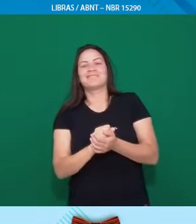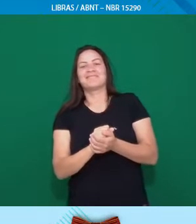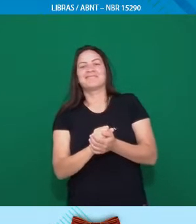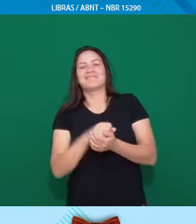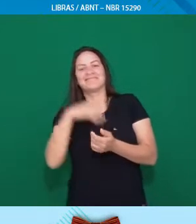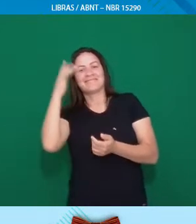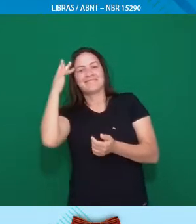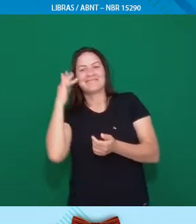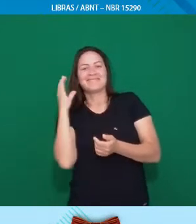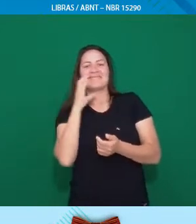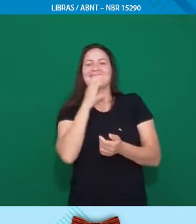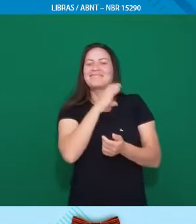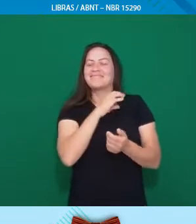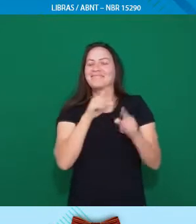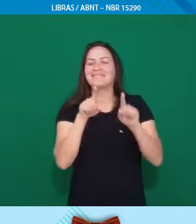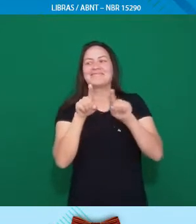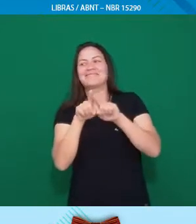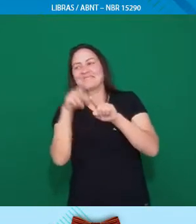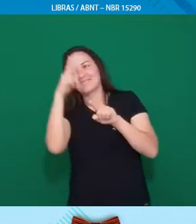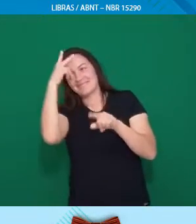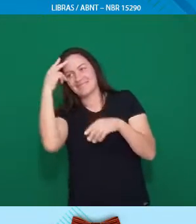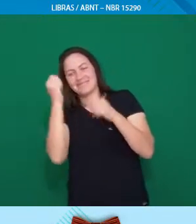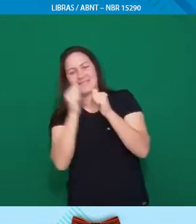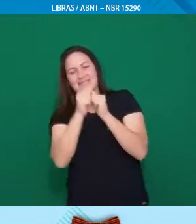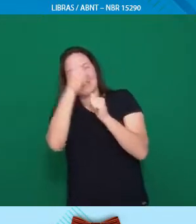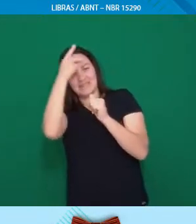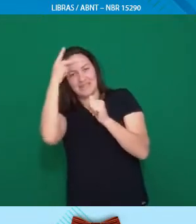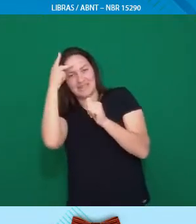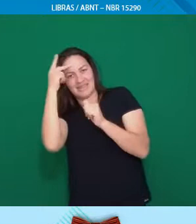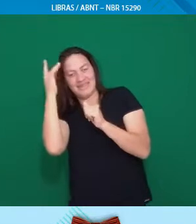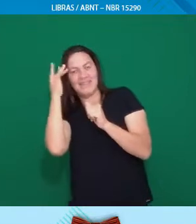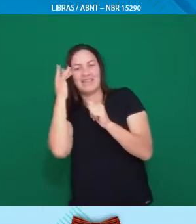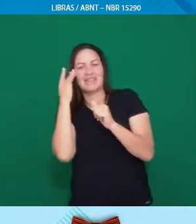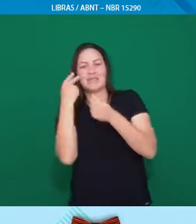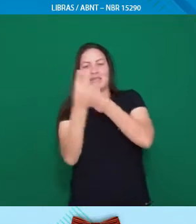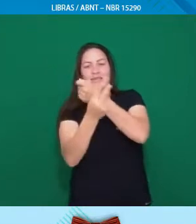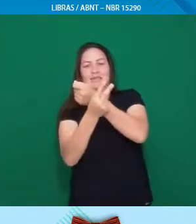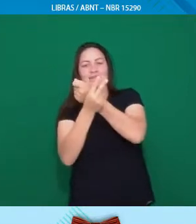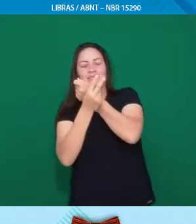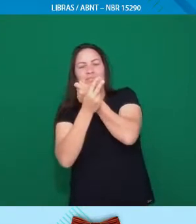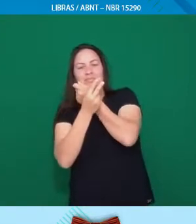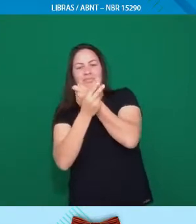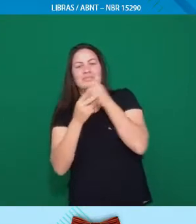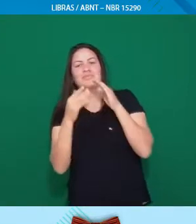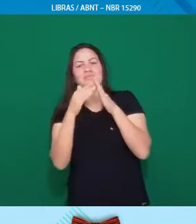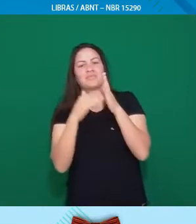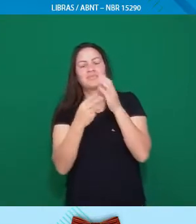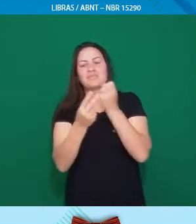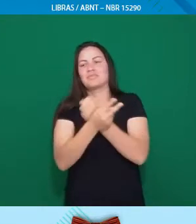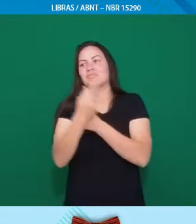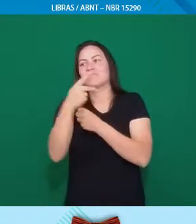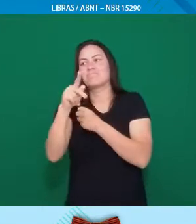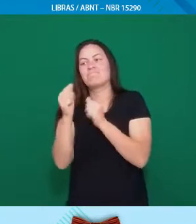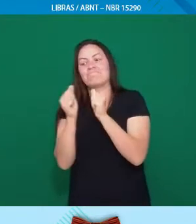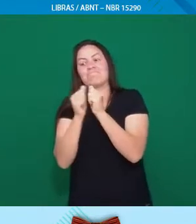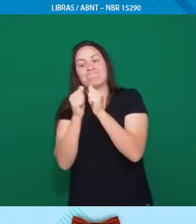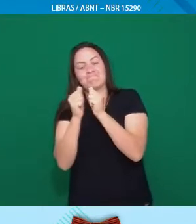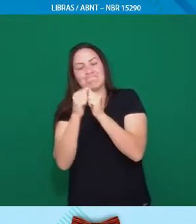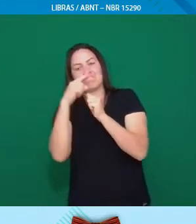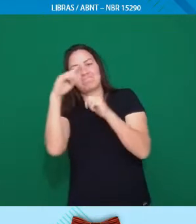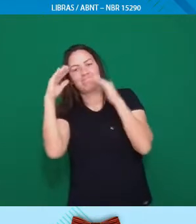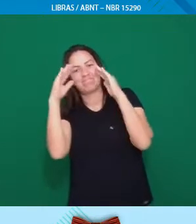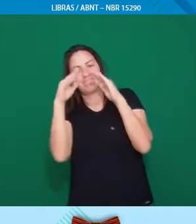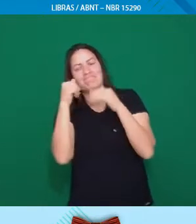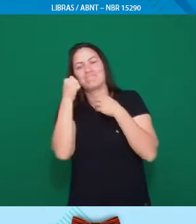a estar junto ao próximo a independente às vezes da sua segurança vai colocar a segurança do do outro então